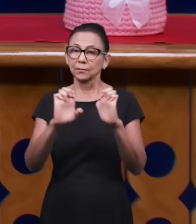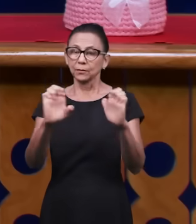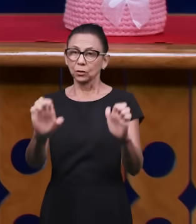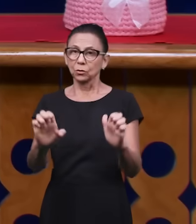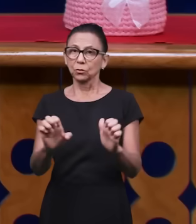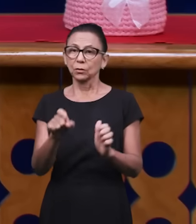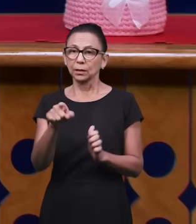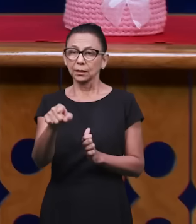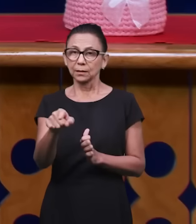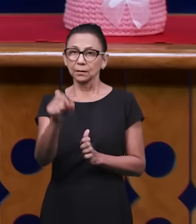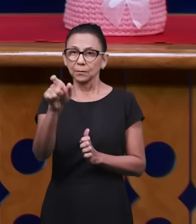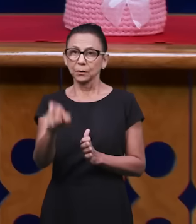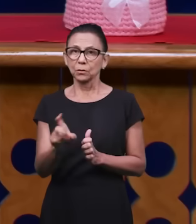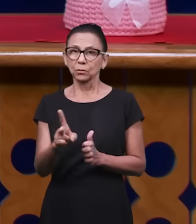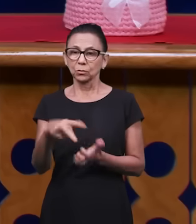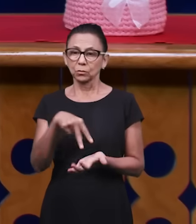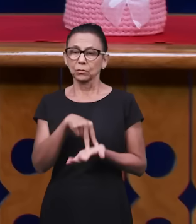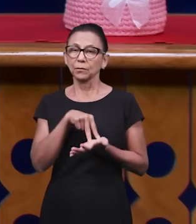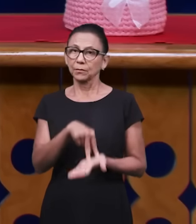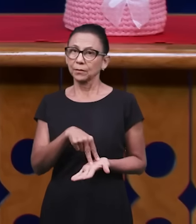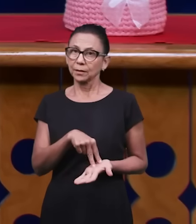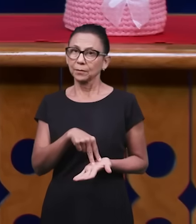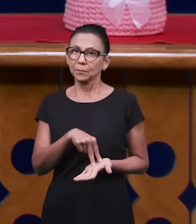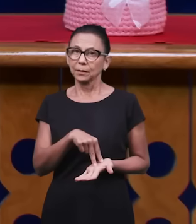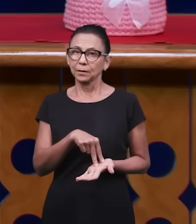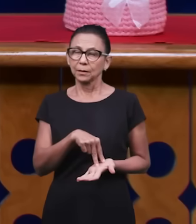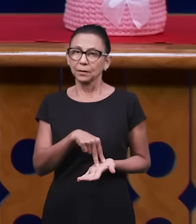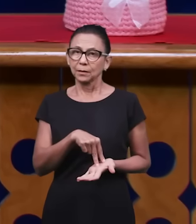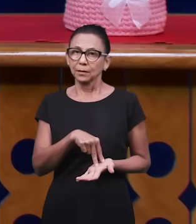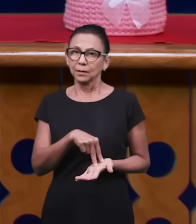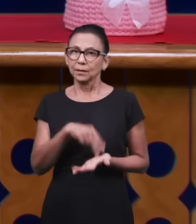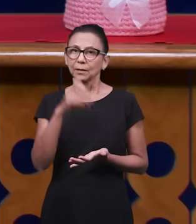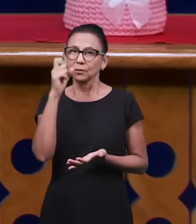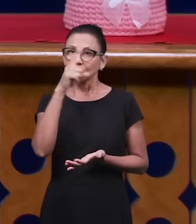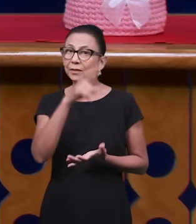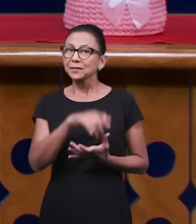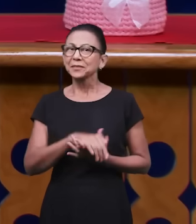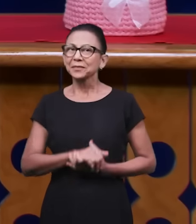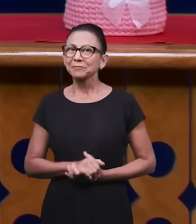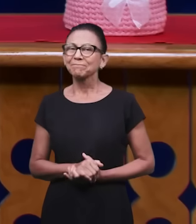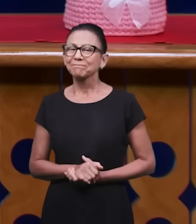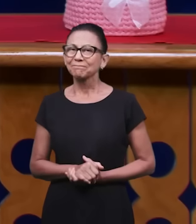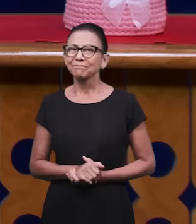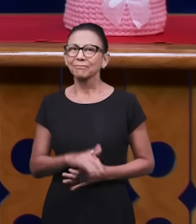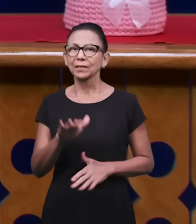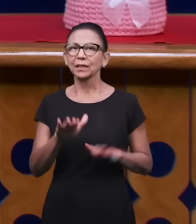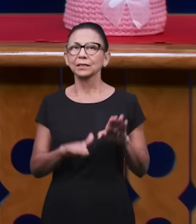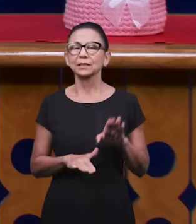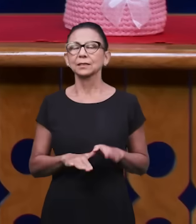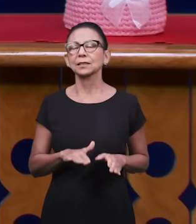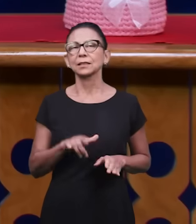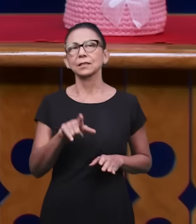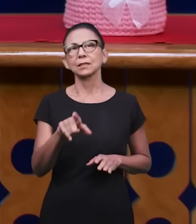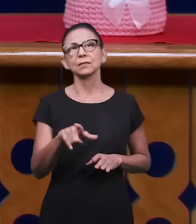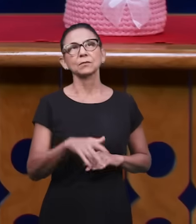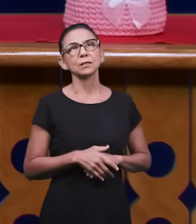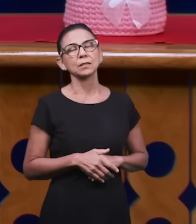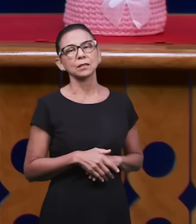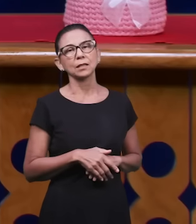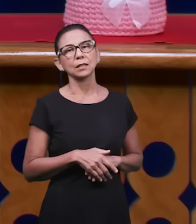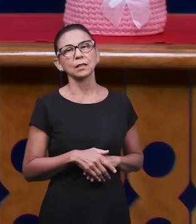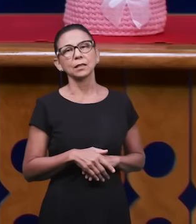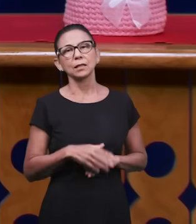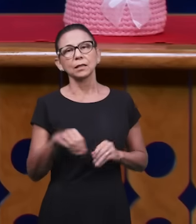Você deu fruto, seja onde o Senhor te colocou, faça isso permanecer. Às vezes você permanece por muitos anos